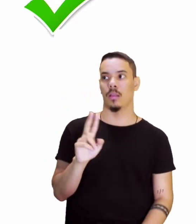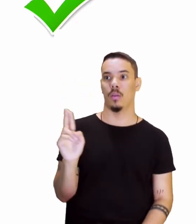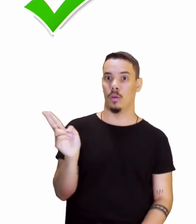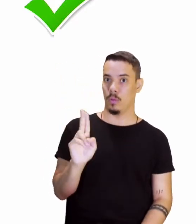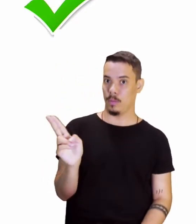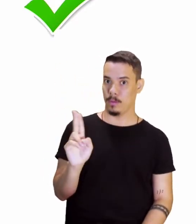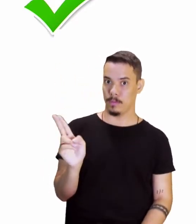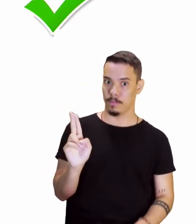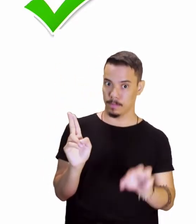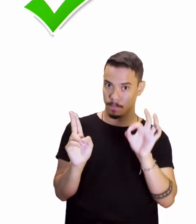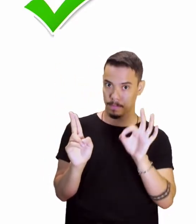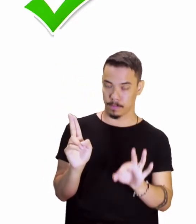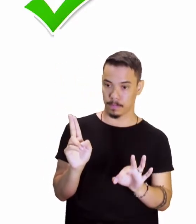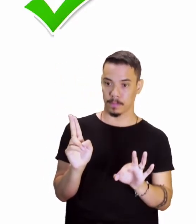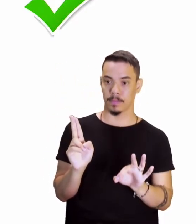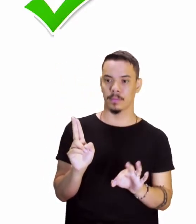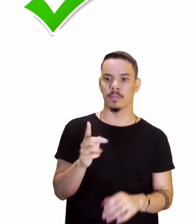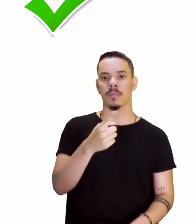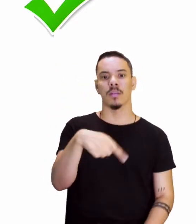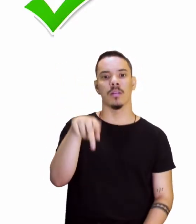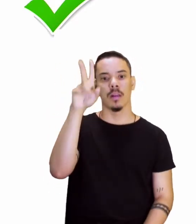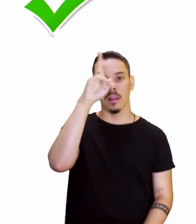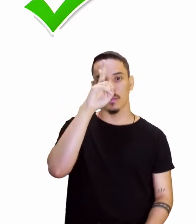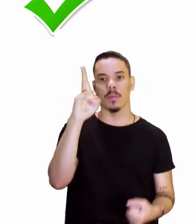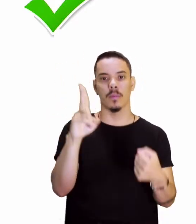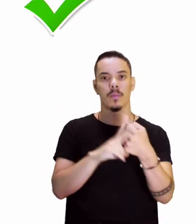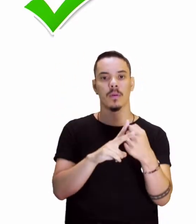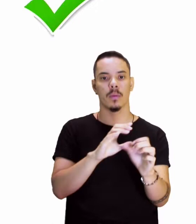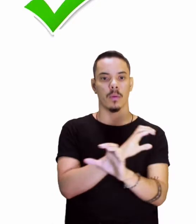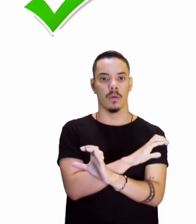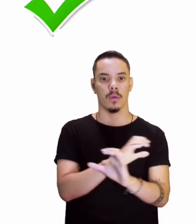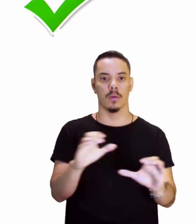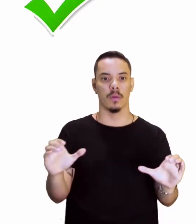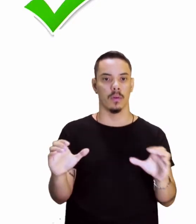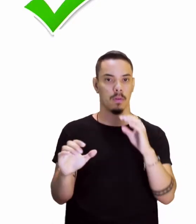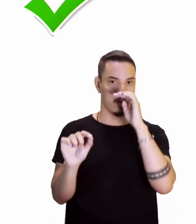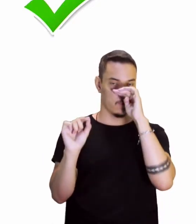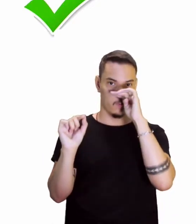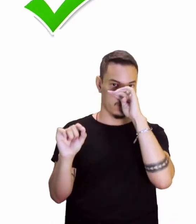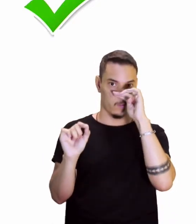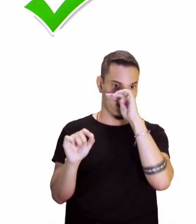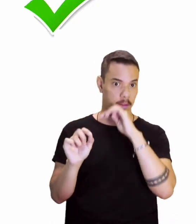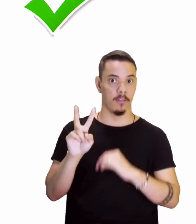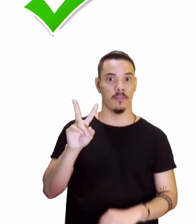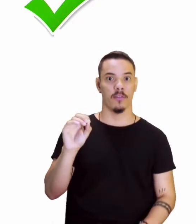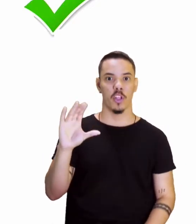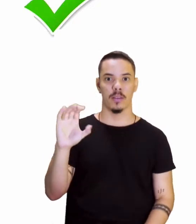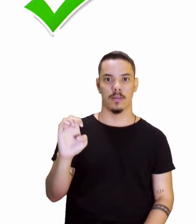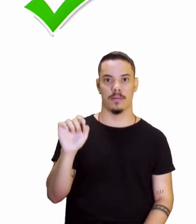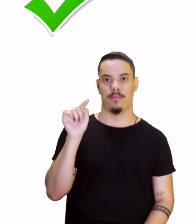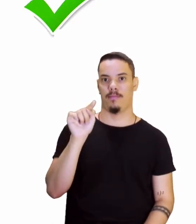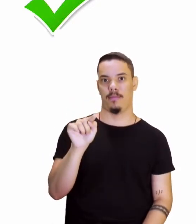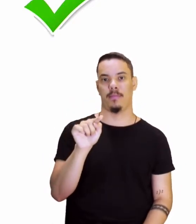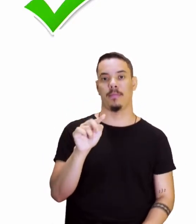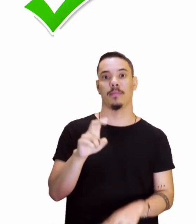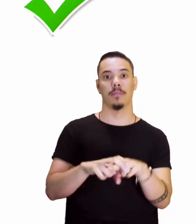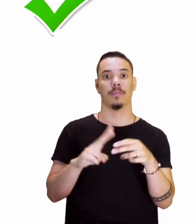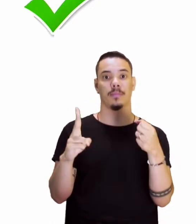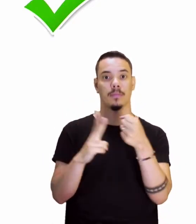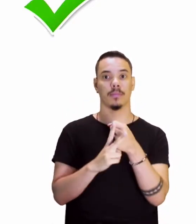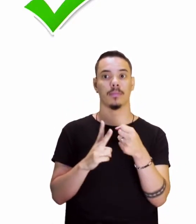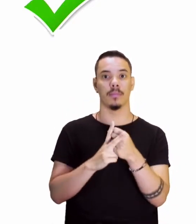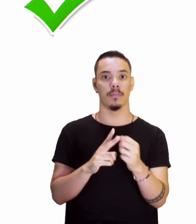tá certo? E lembra do verbo confiar? Confio em você. O verbo confiar,